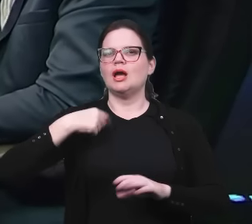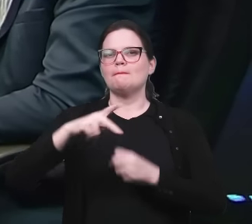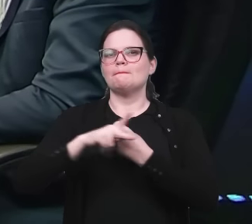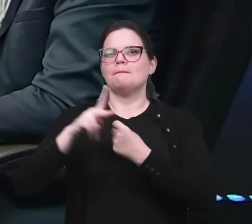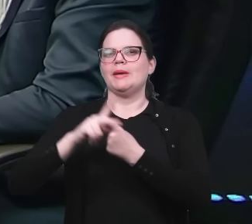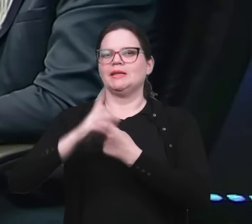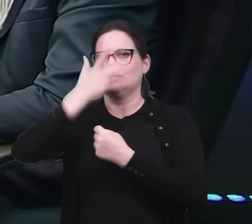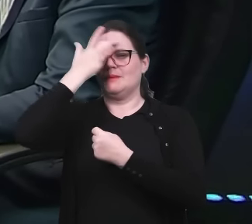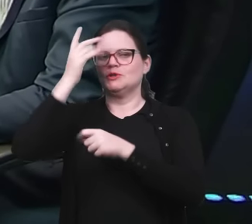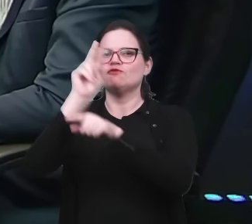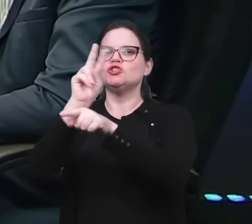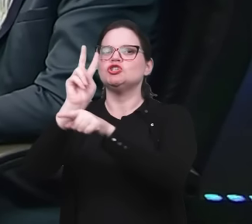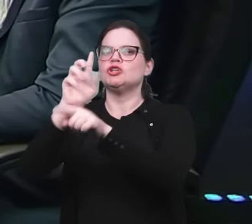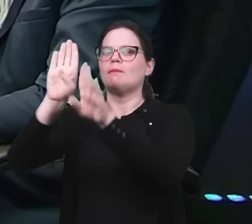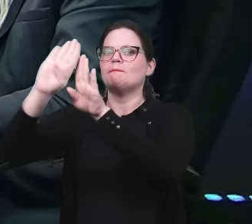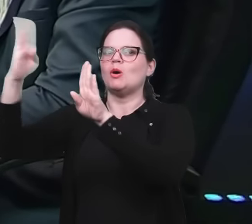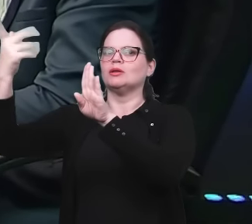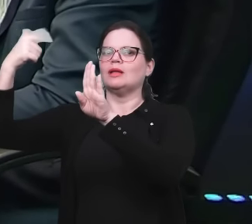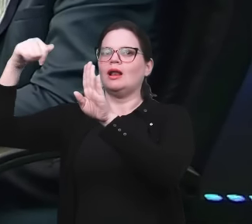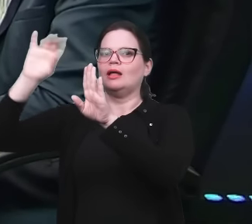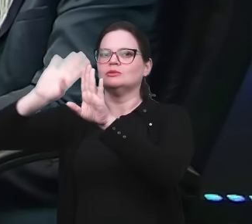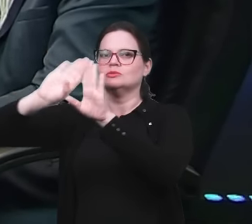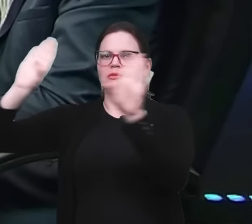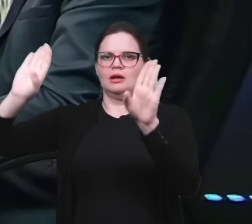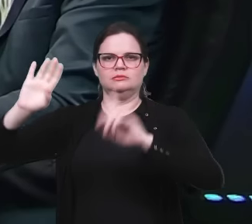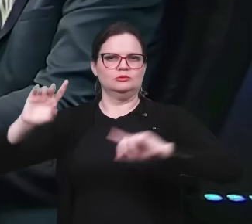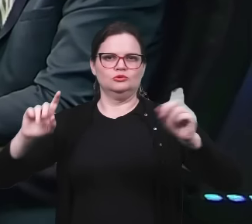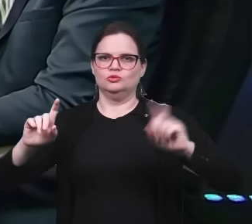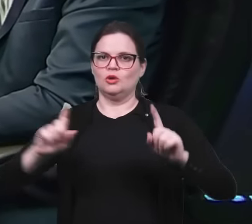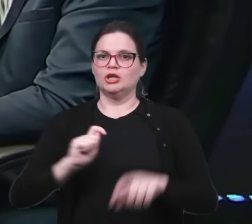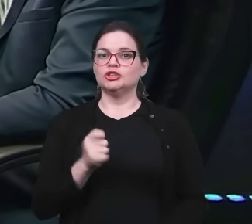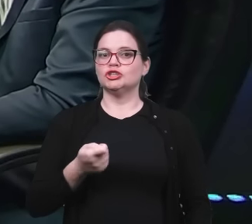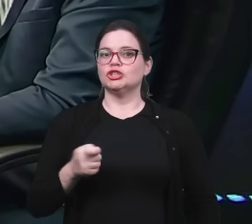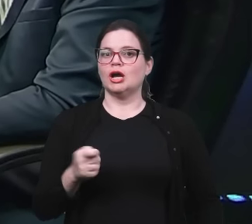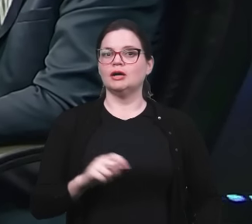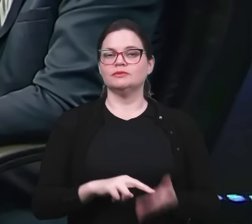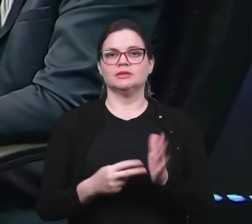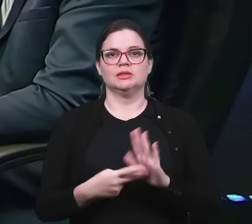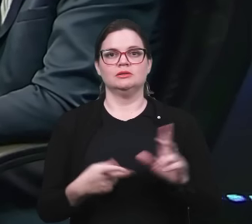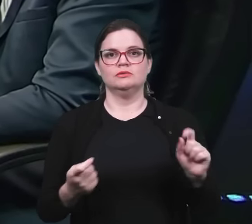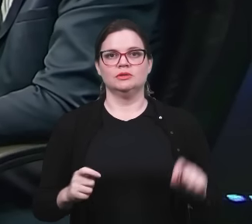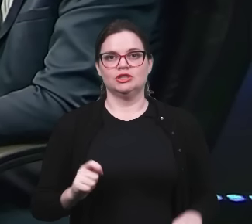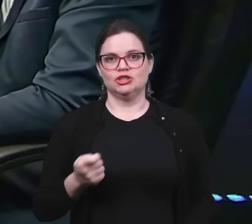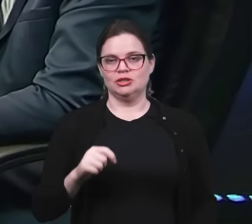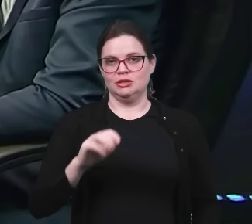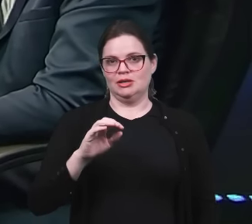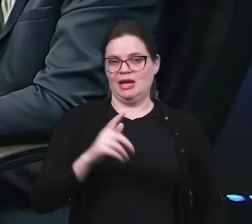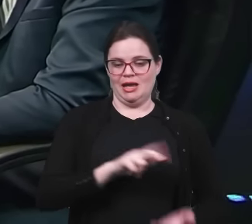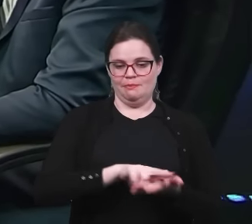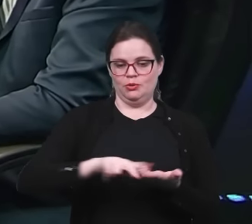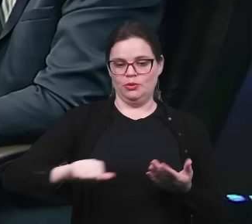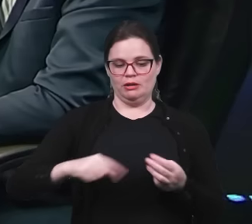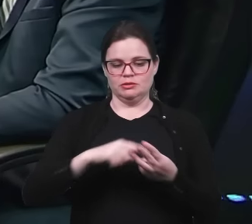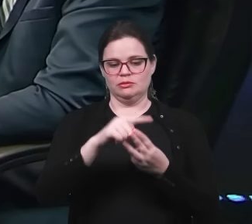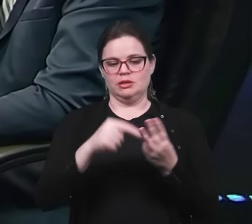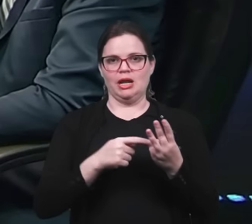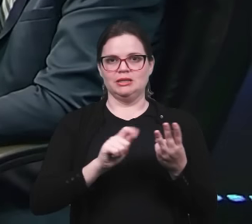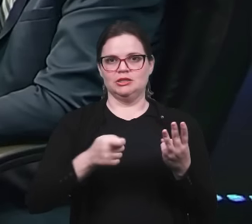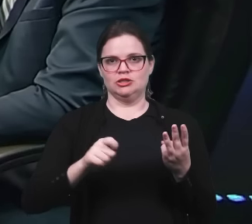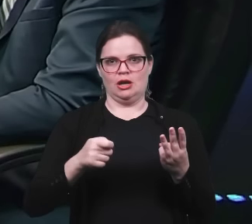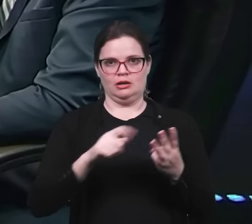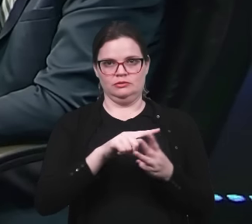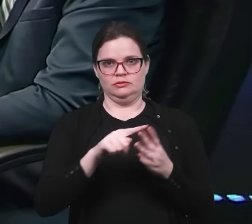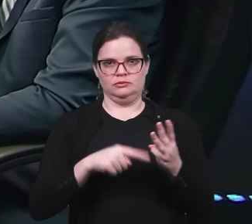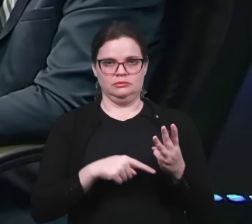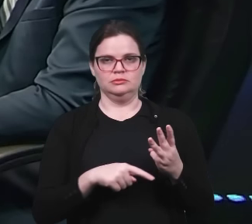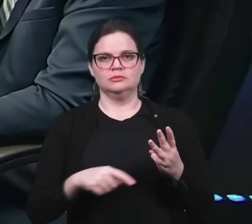do céu. E não é. As chaves, é porque a chave, primeiro é chaves, né? São 3 chaves,